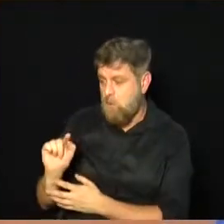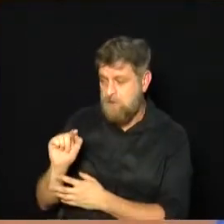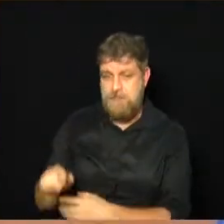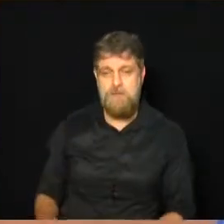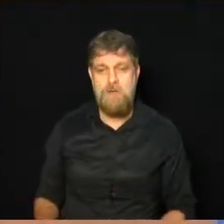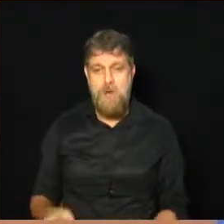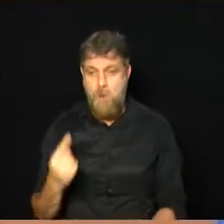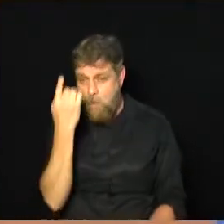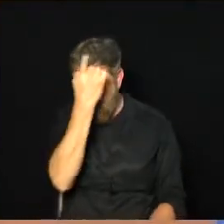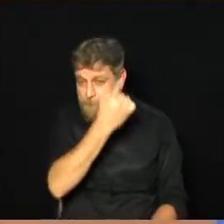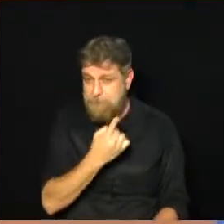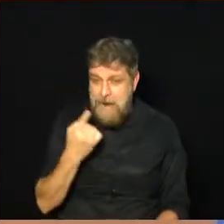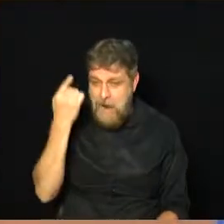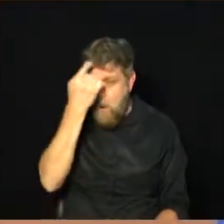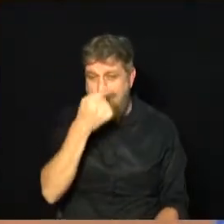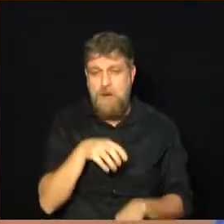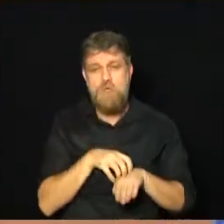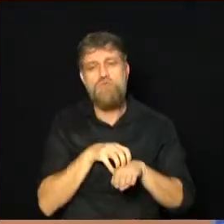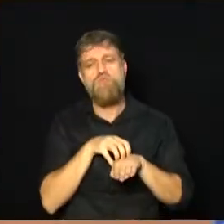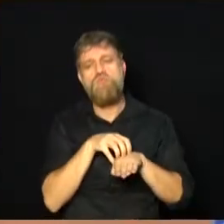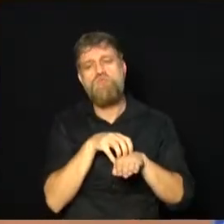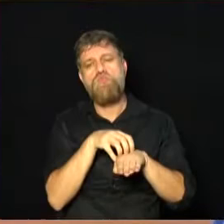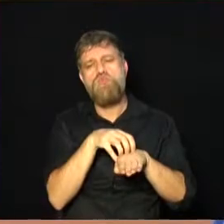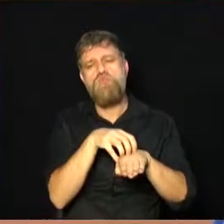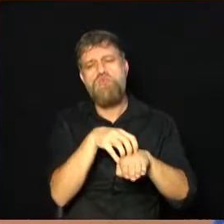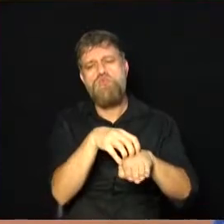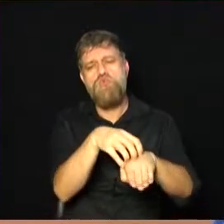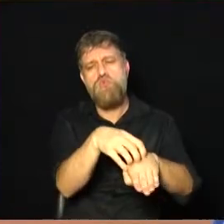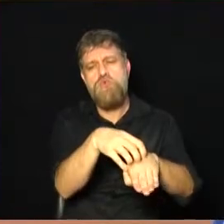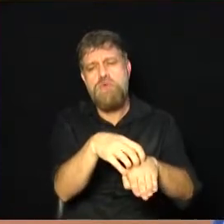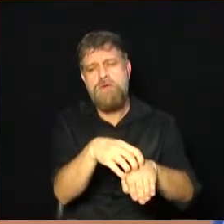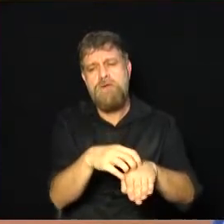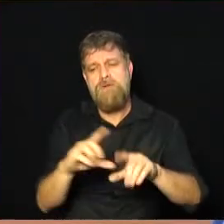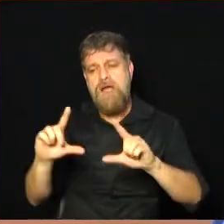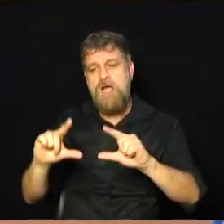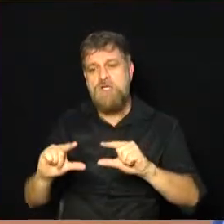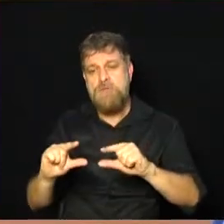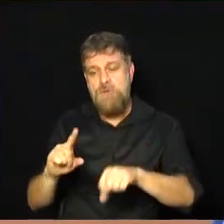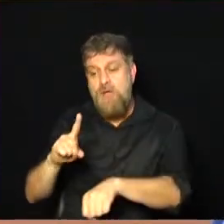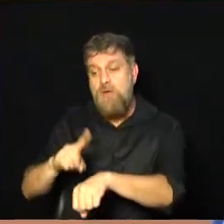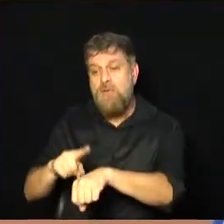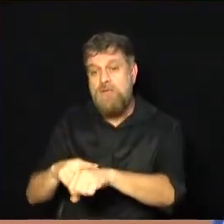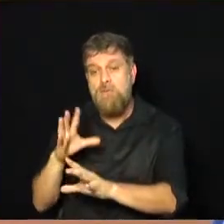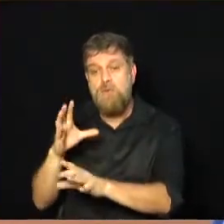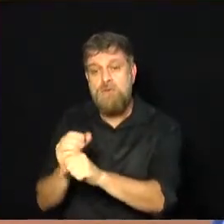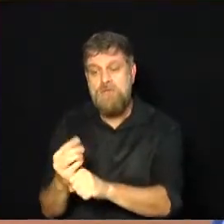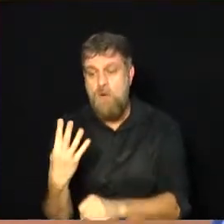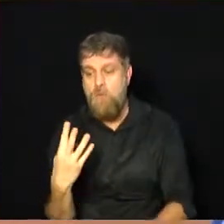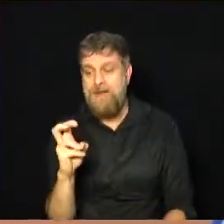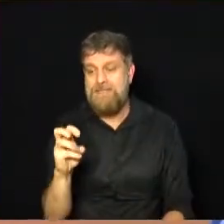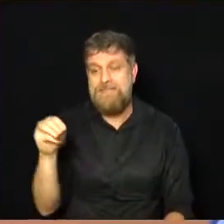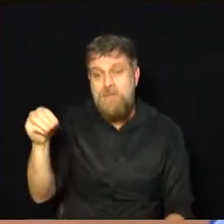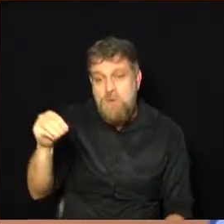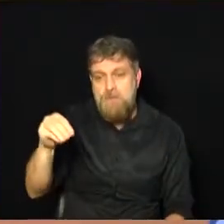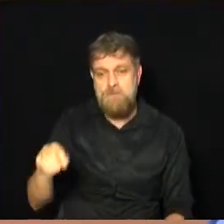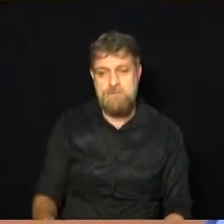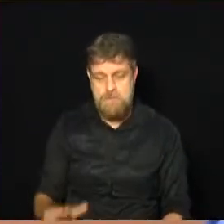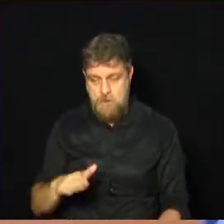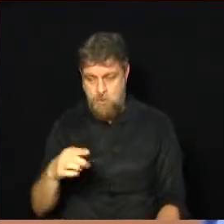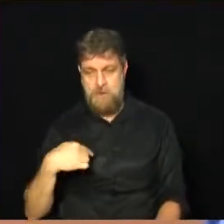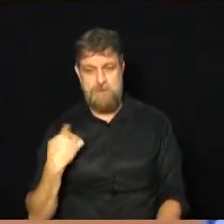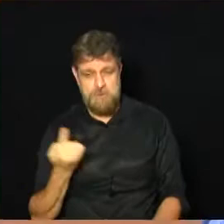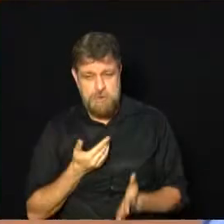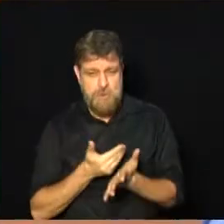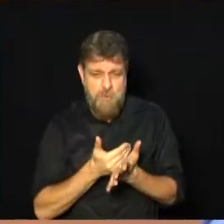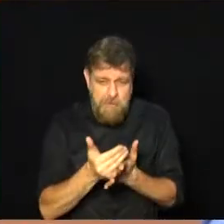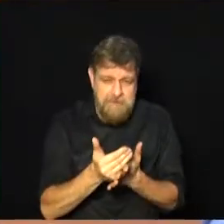de 1 hora vai levar 45 minutos. Esse é o projeto. Quando nós começamos a